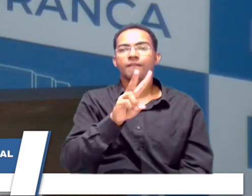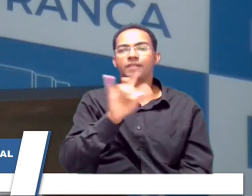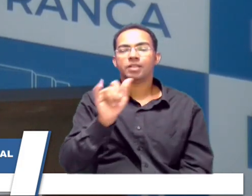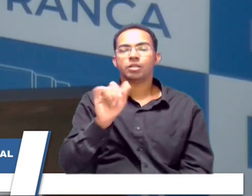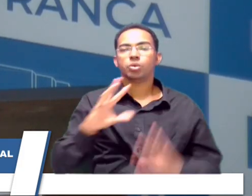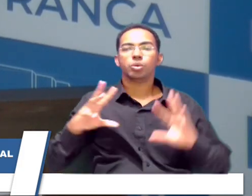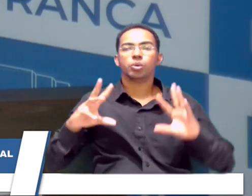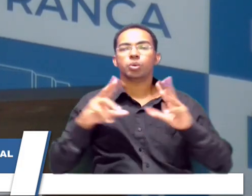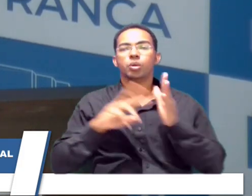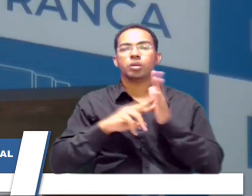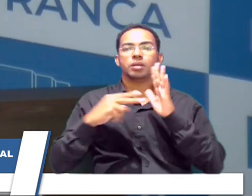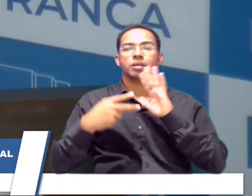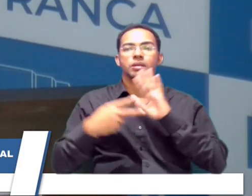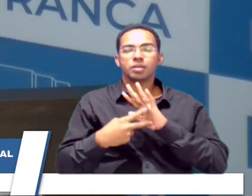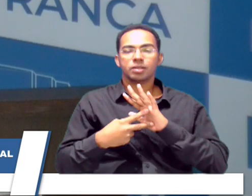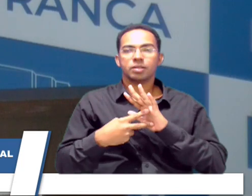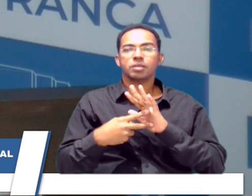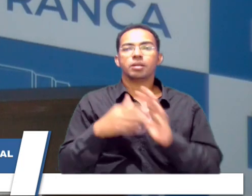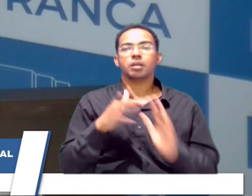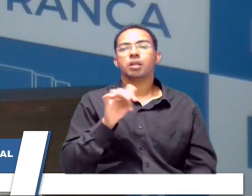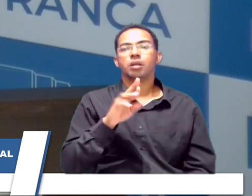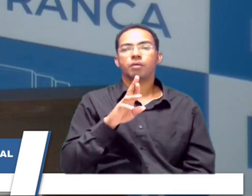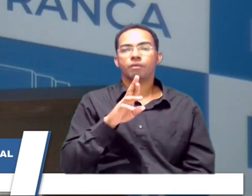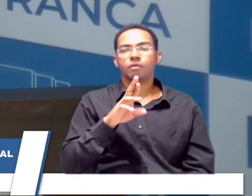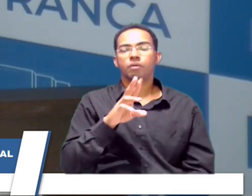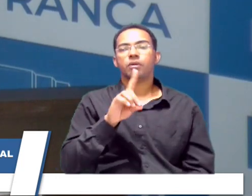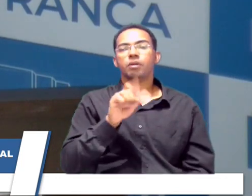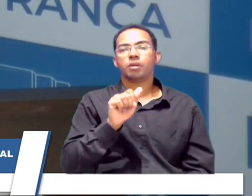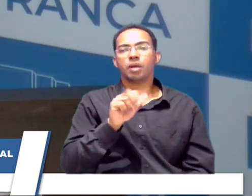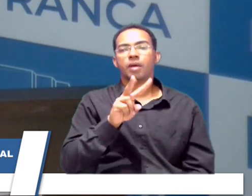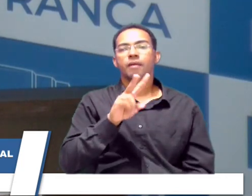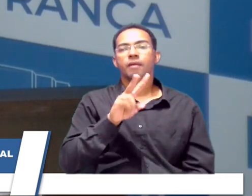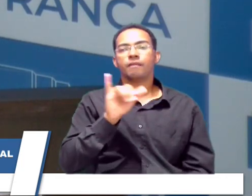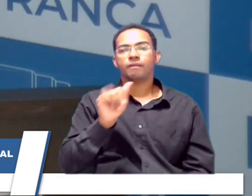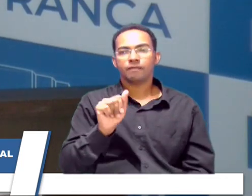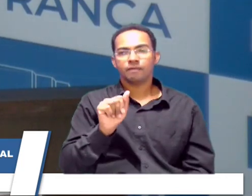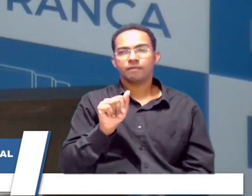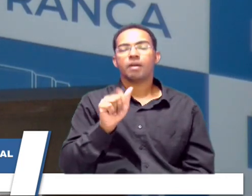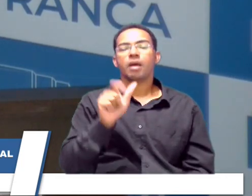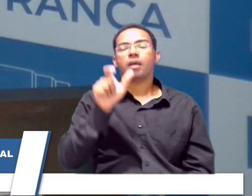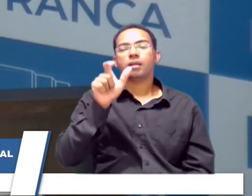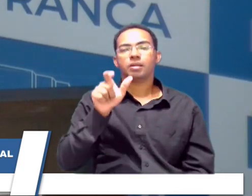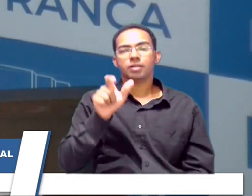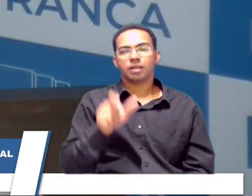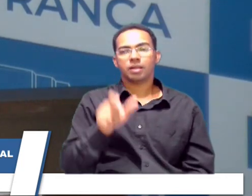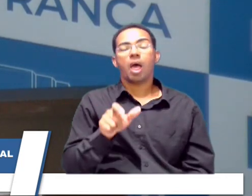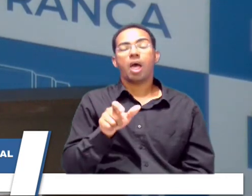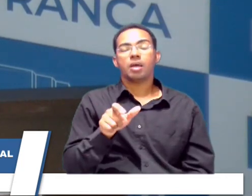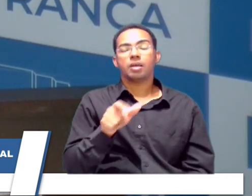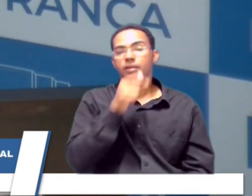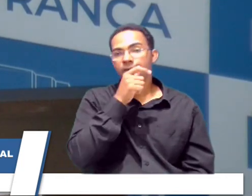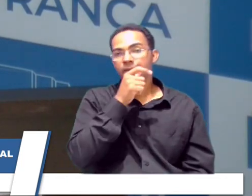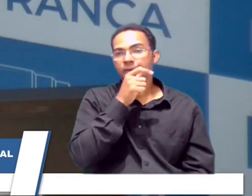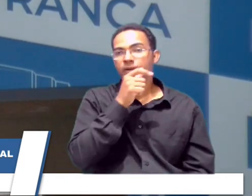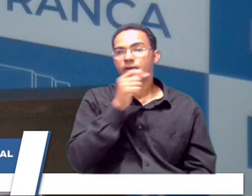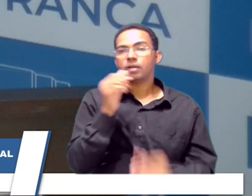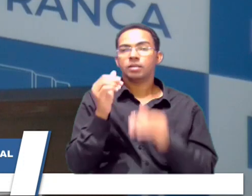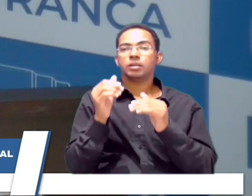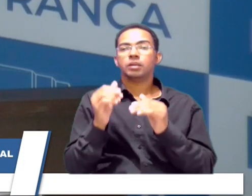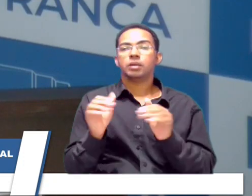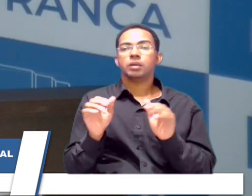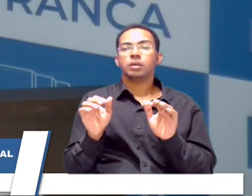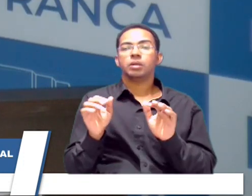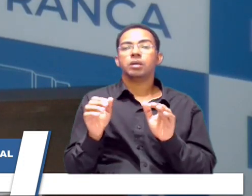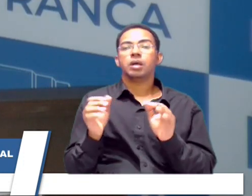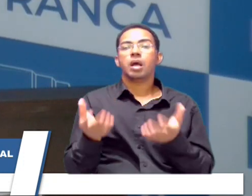ela significa. A Flor da Vida, ela se é sobre promoção de